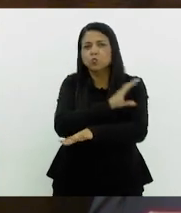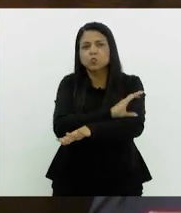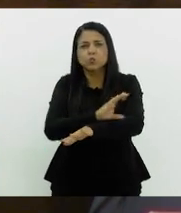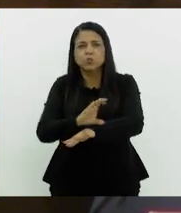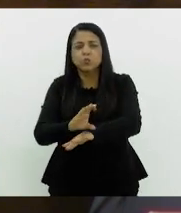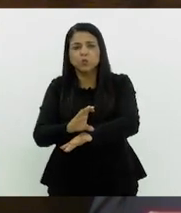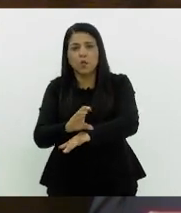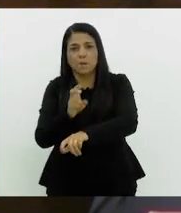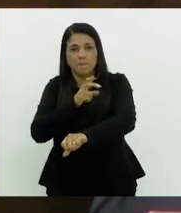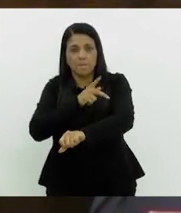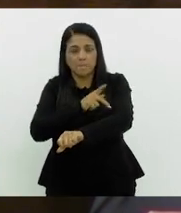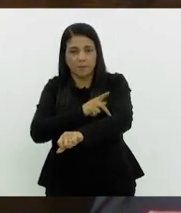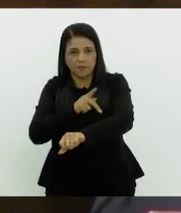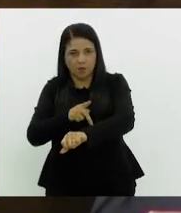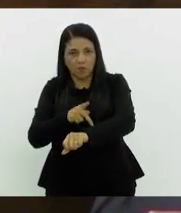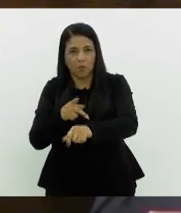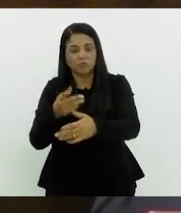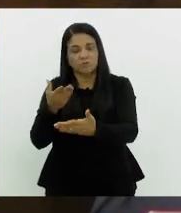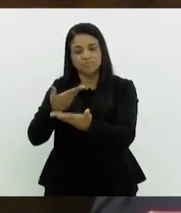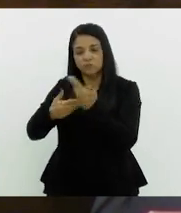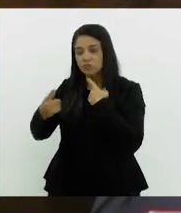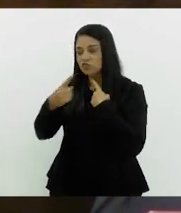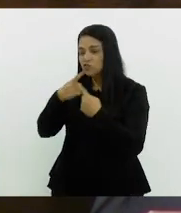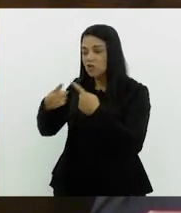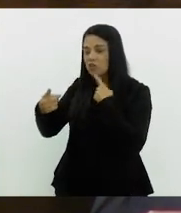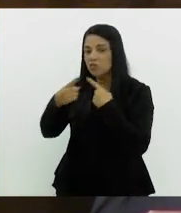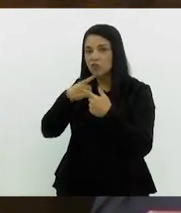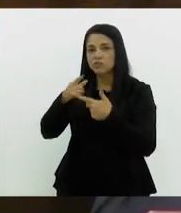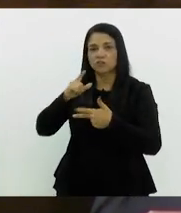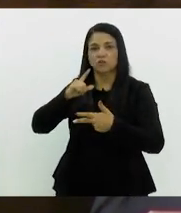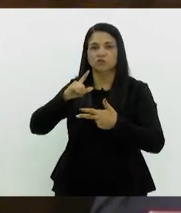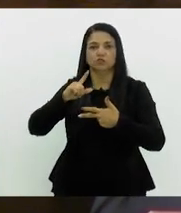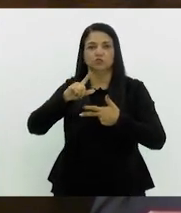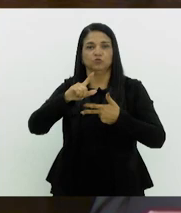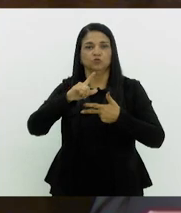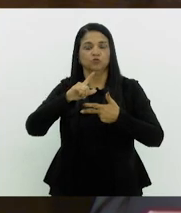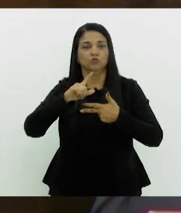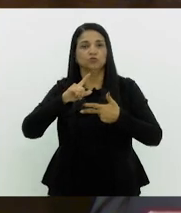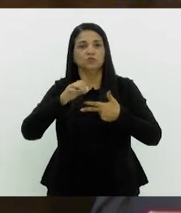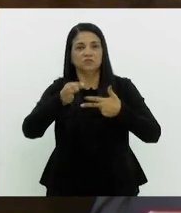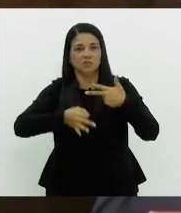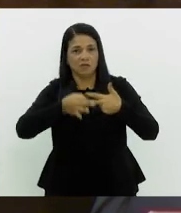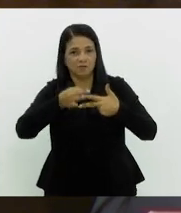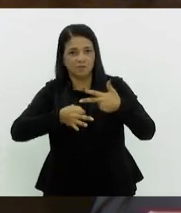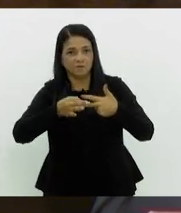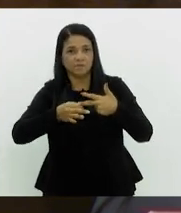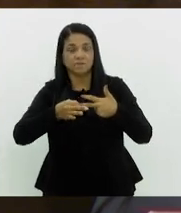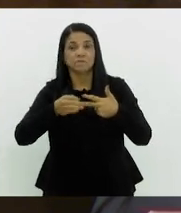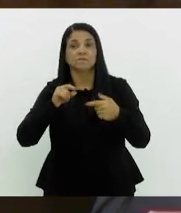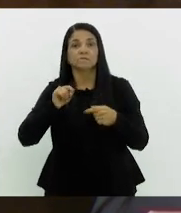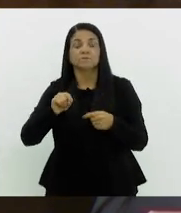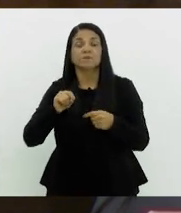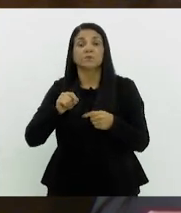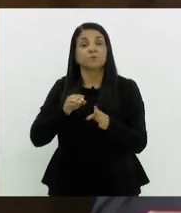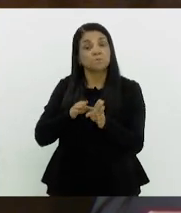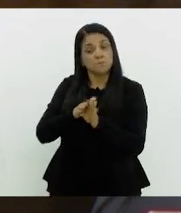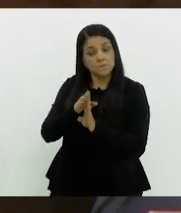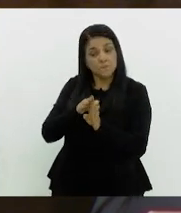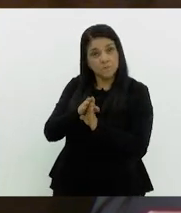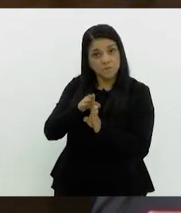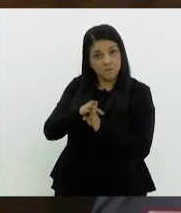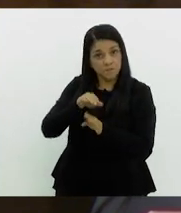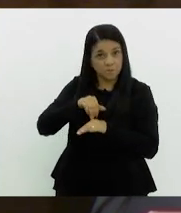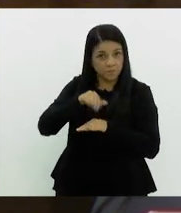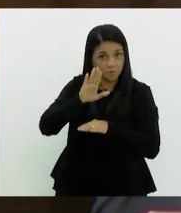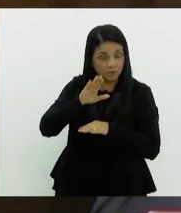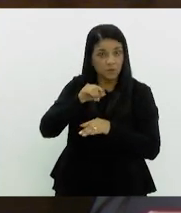e dialógica com o jurisdicionado, o que significa mais instrução e menos punição. E esse trabalho